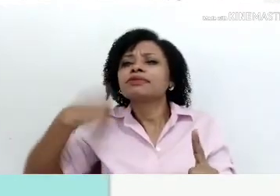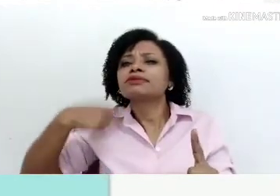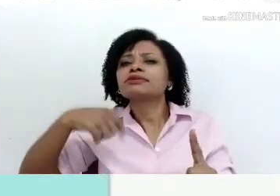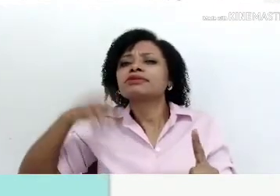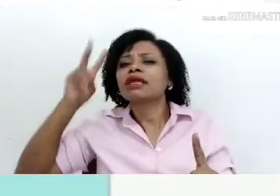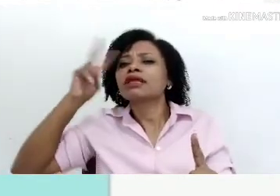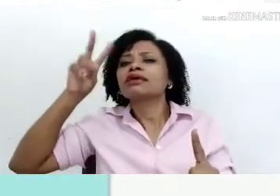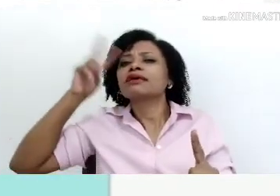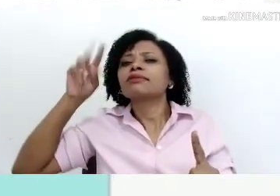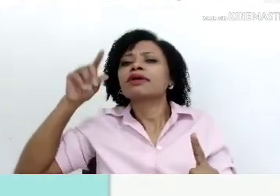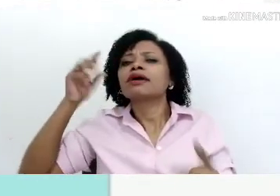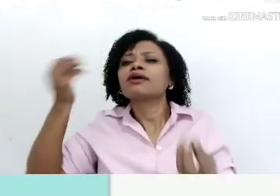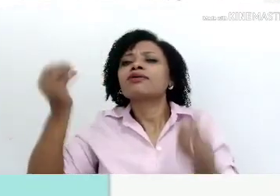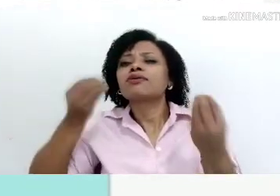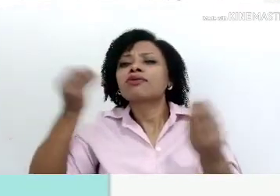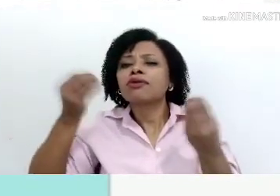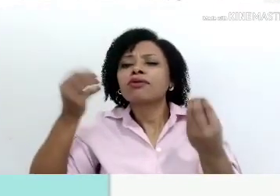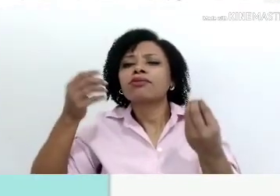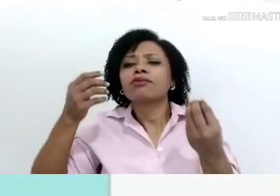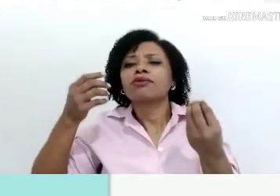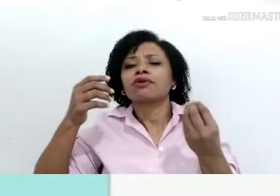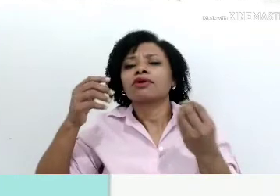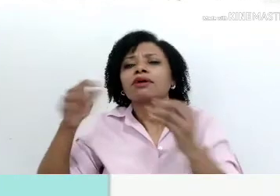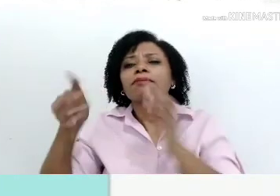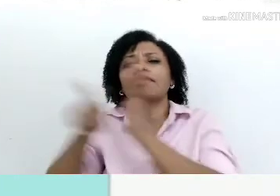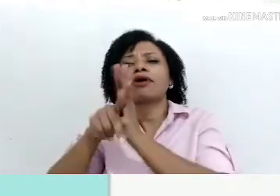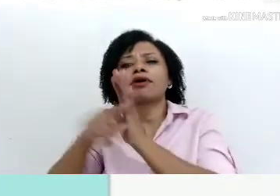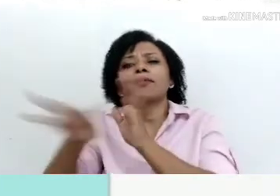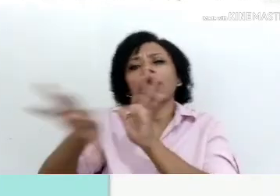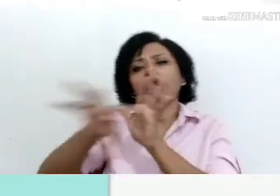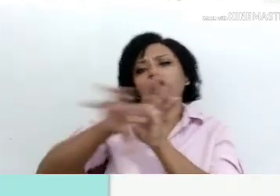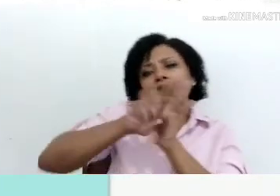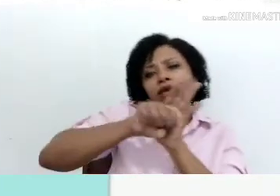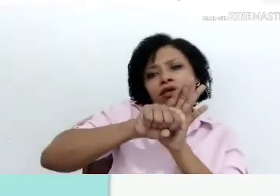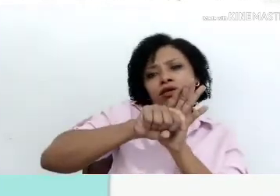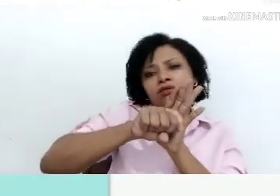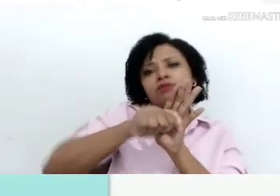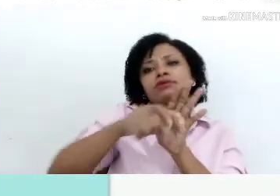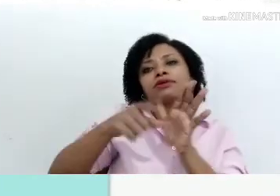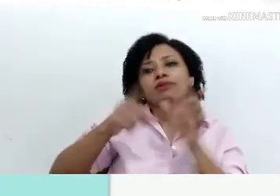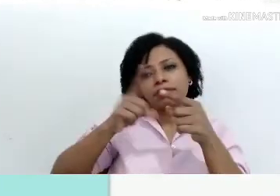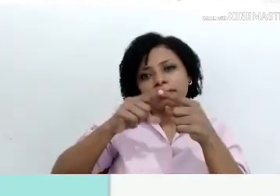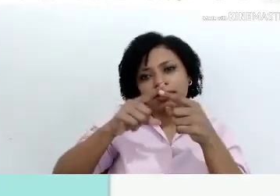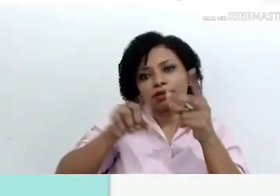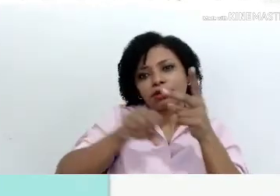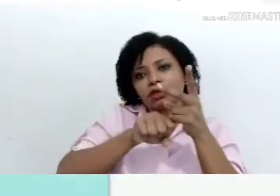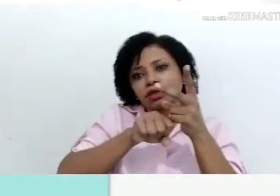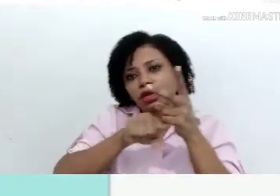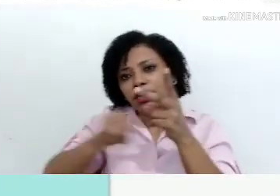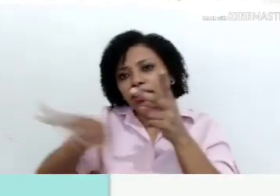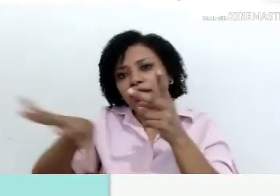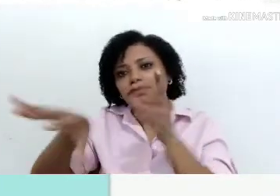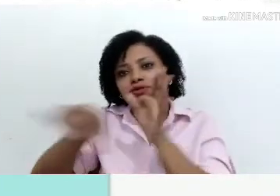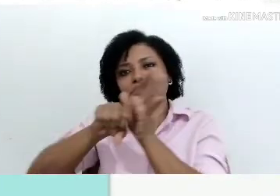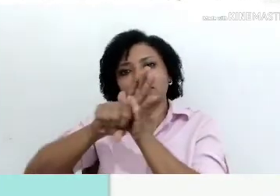lembrar das mudanças de estado físico sobre o processo endotérmico e exotérmico que vocês viram no primeiro